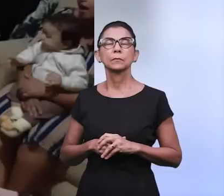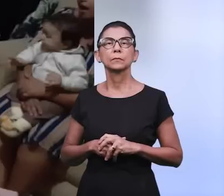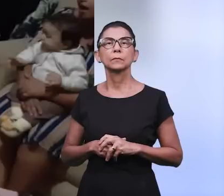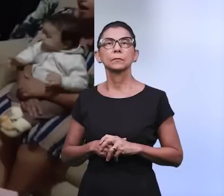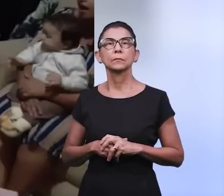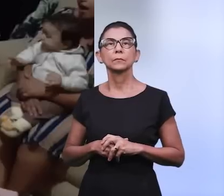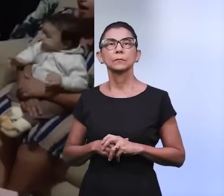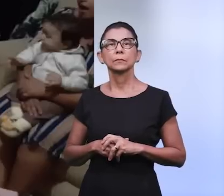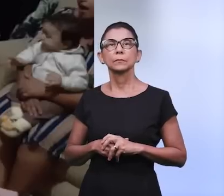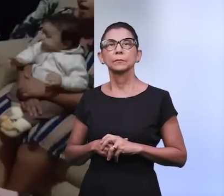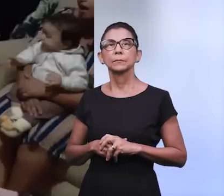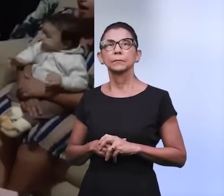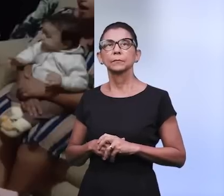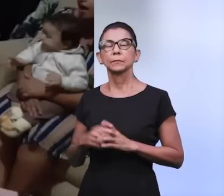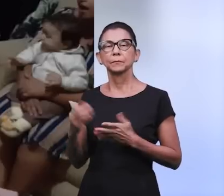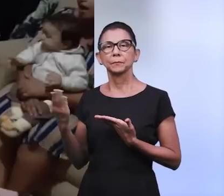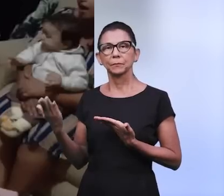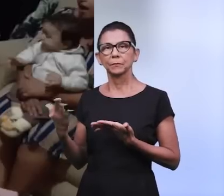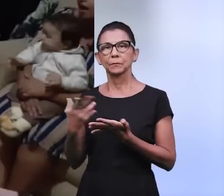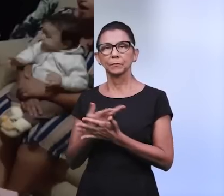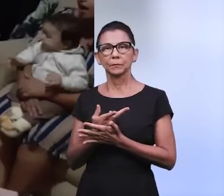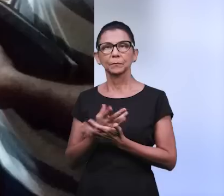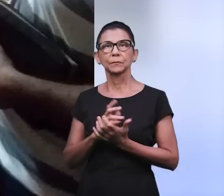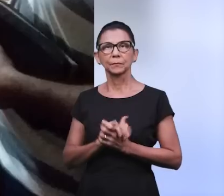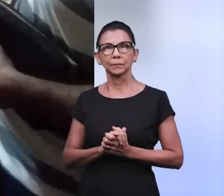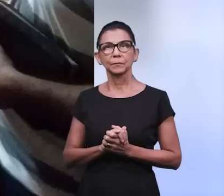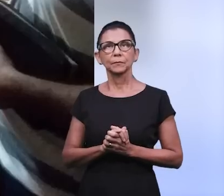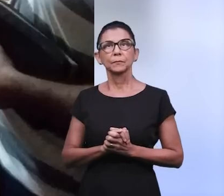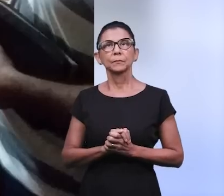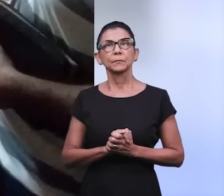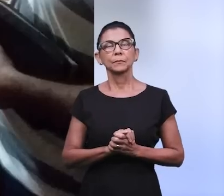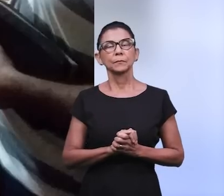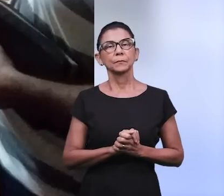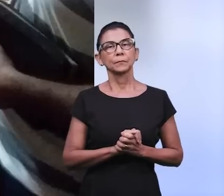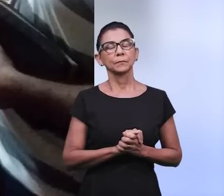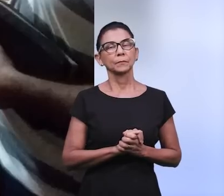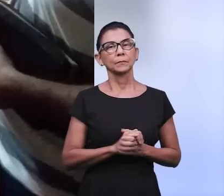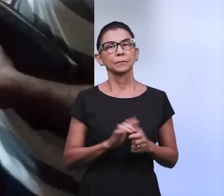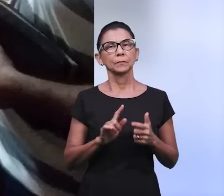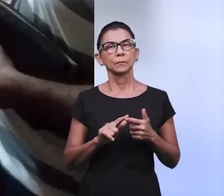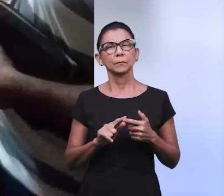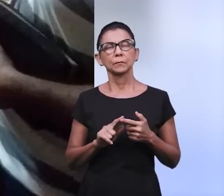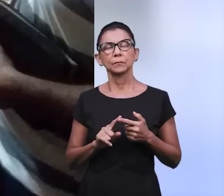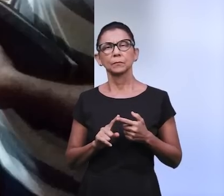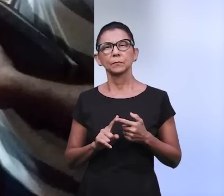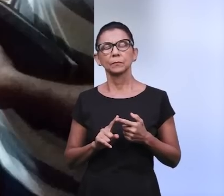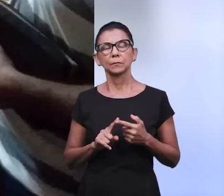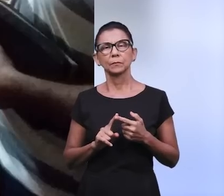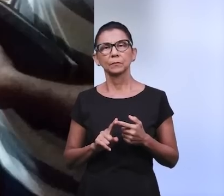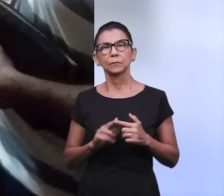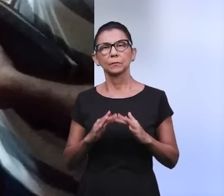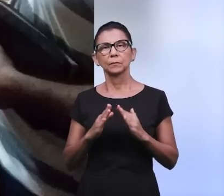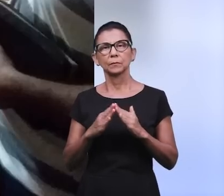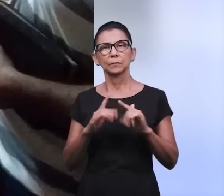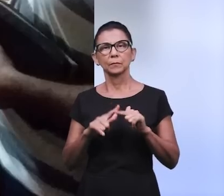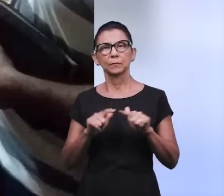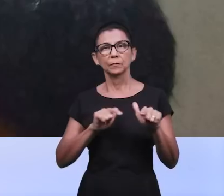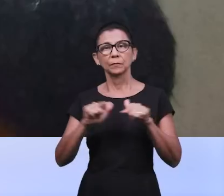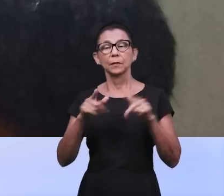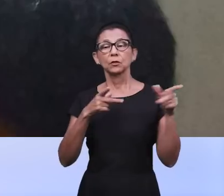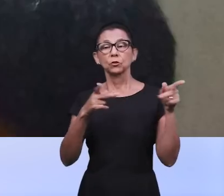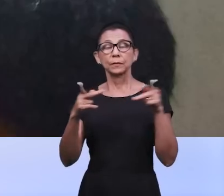Redonda, a qual foi realizado ali pelos membros da ICM Água Limpa, um trabalho de visita com os